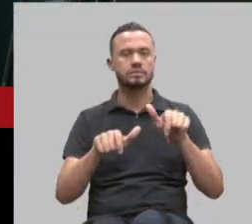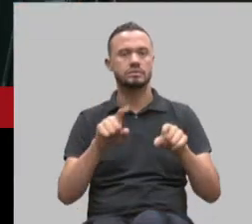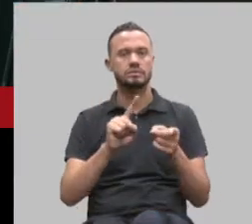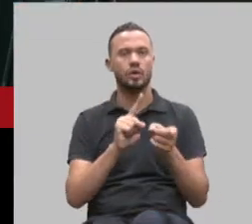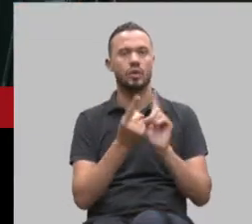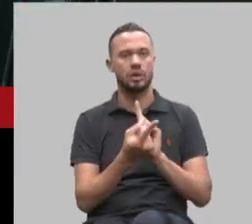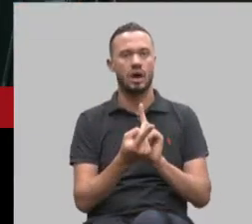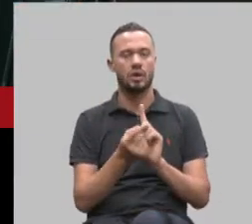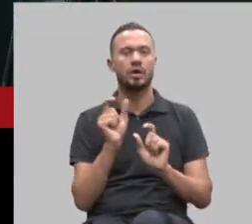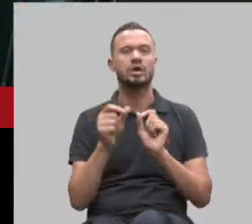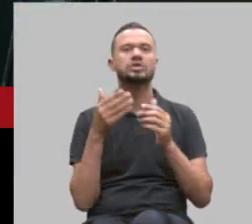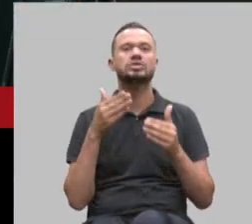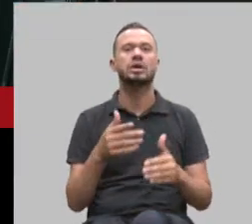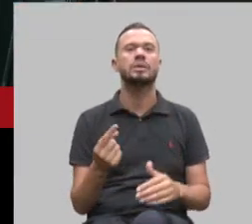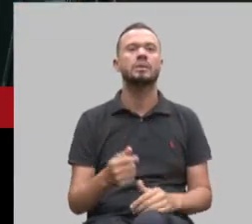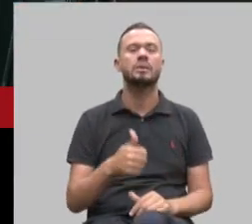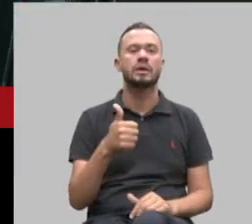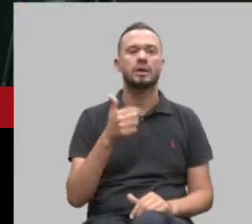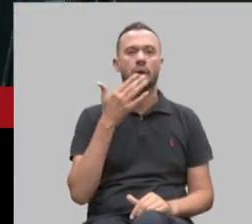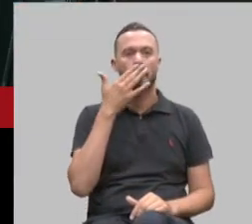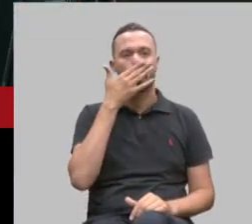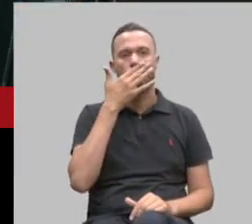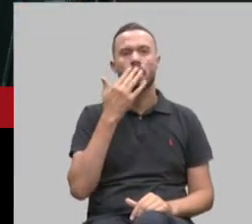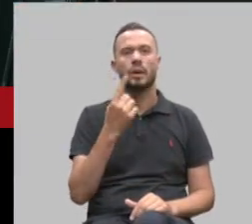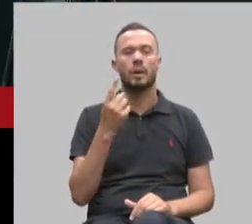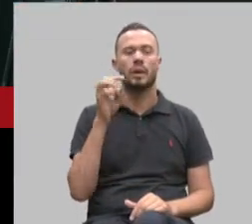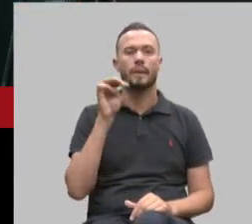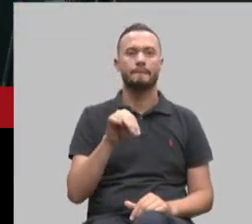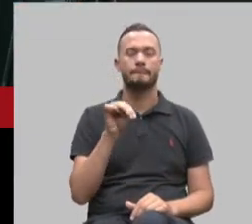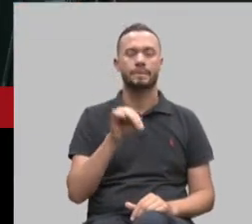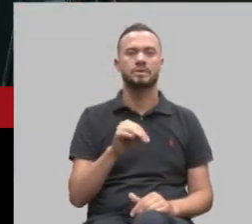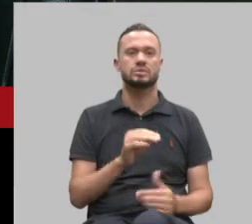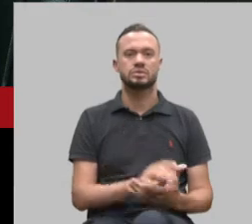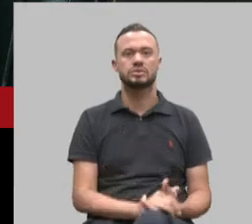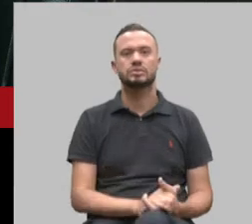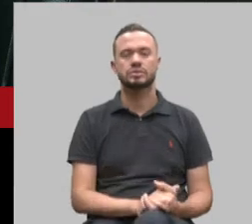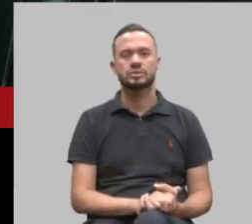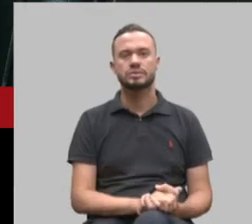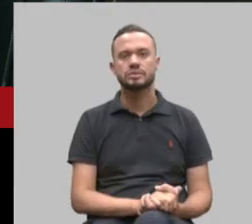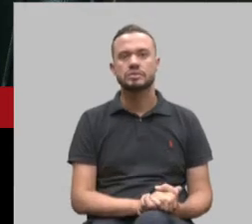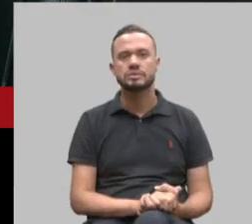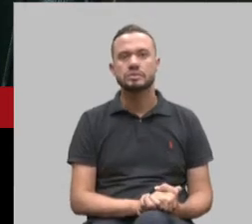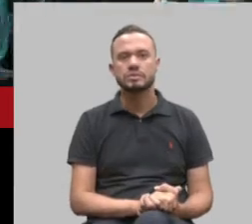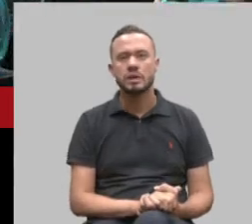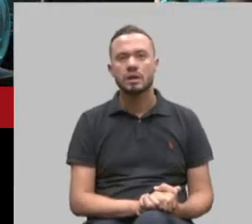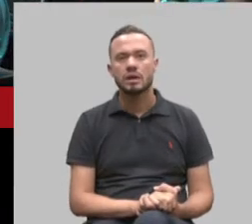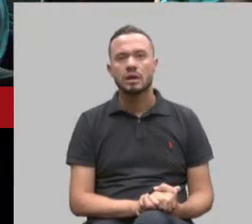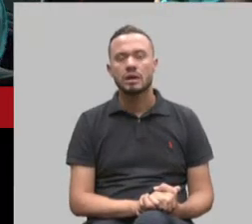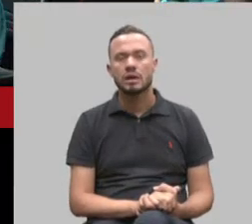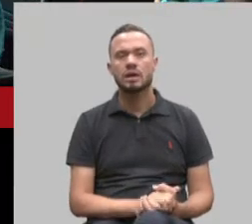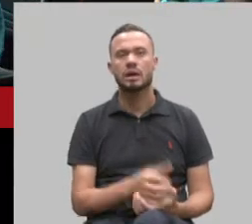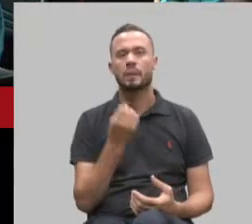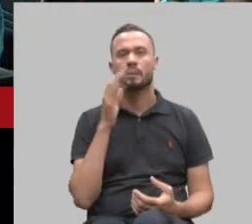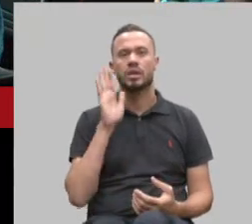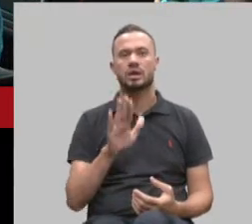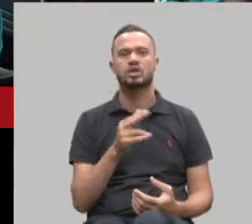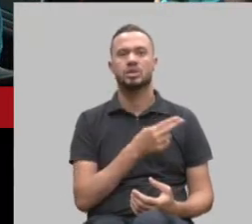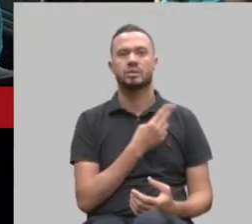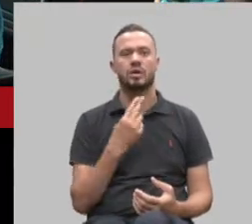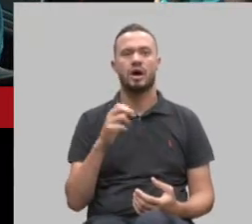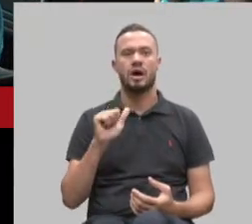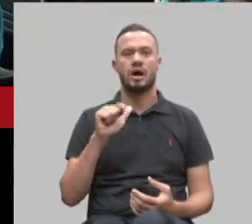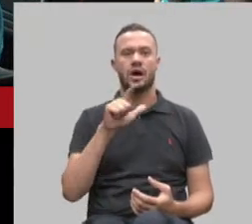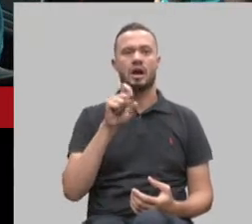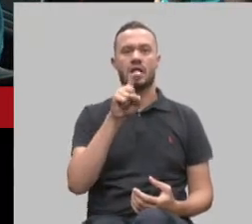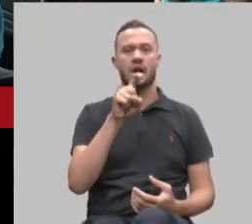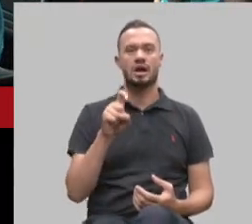chegou primeiro eu tem 1 minuto e meio para contrapor Ok e boa tarde meu nome é Alex Gonçalves Santos sou do médic